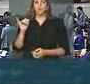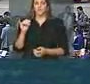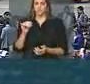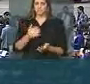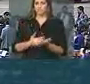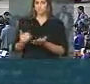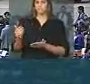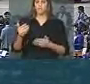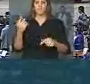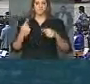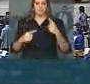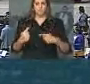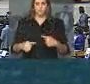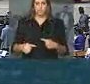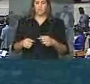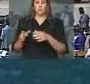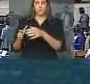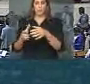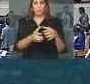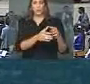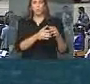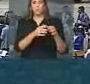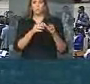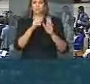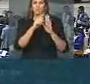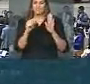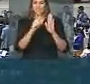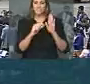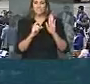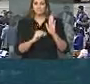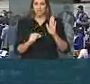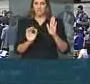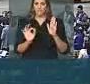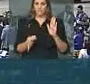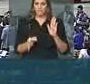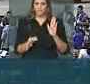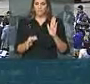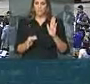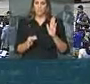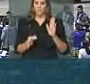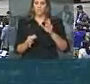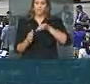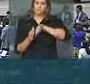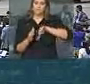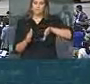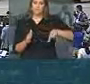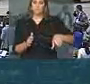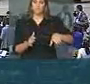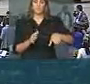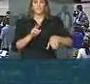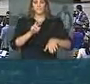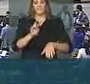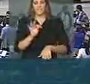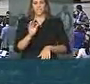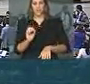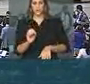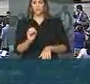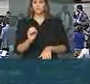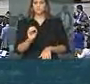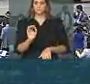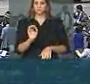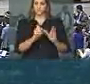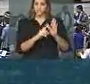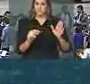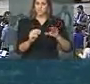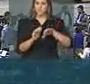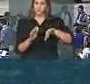discussão em globo dos destaques ressalvados os destaques os vetos destacados é isso?